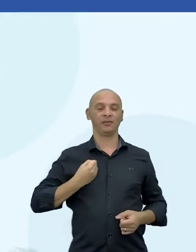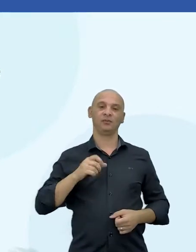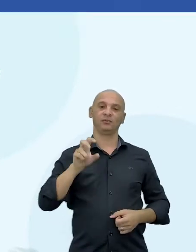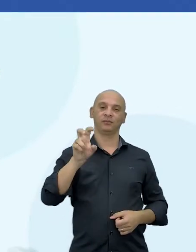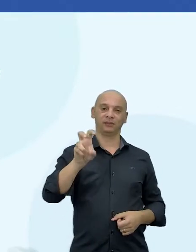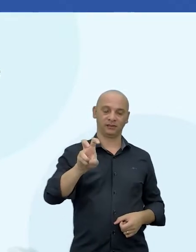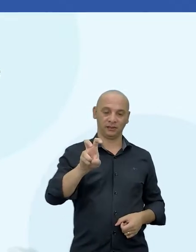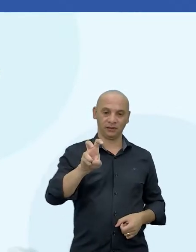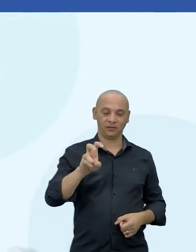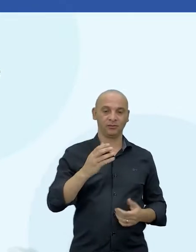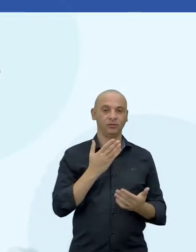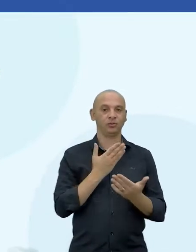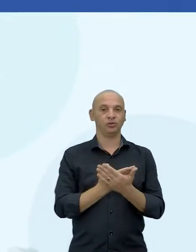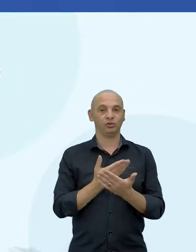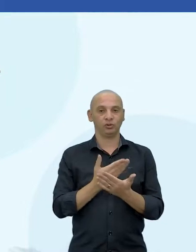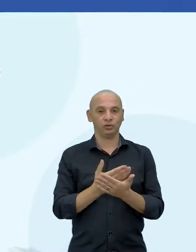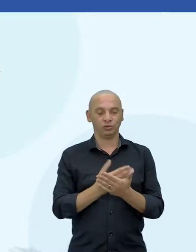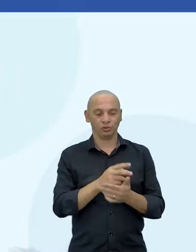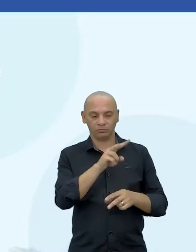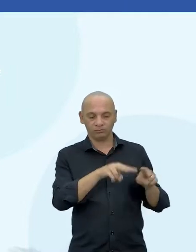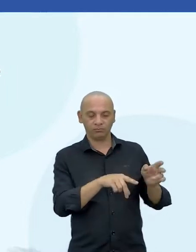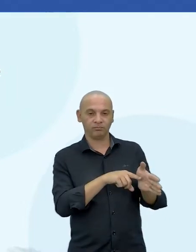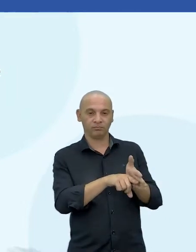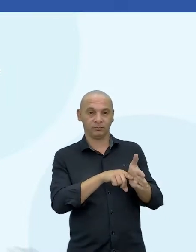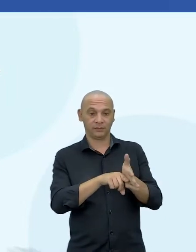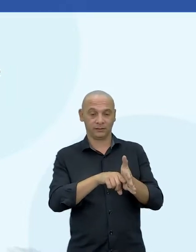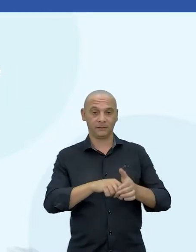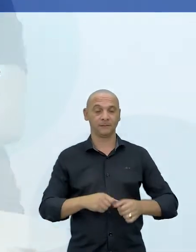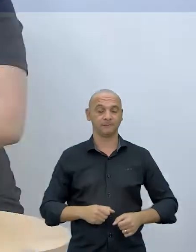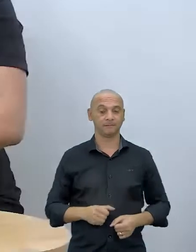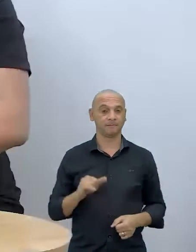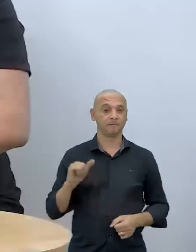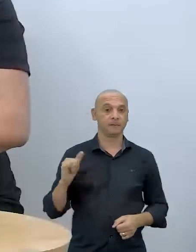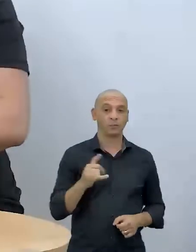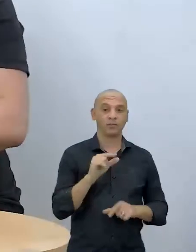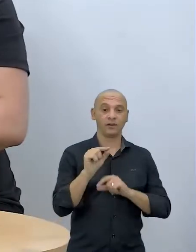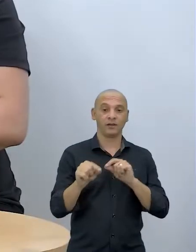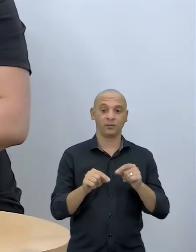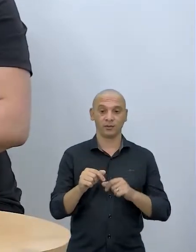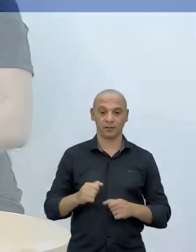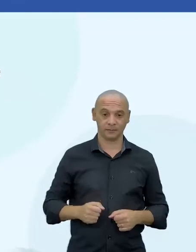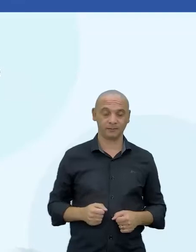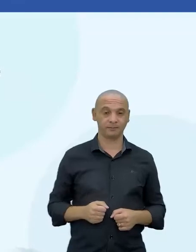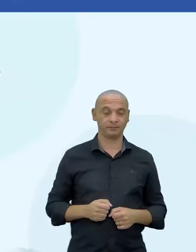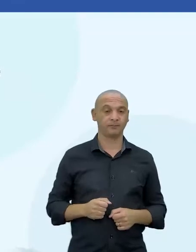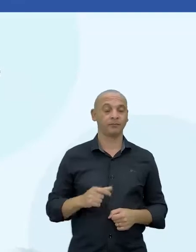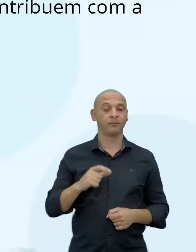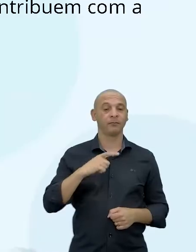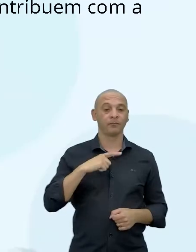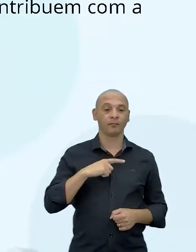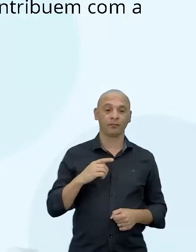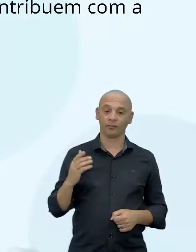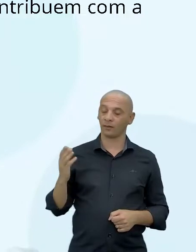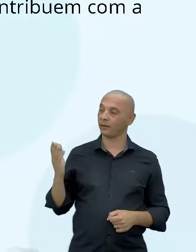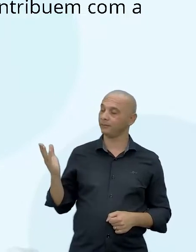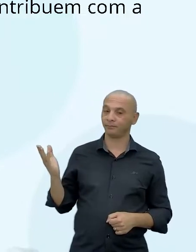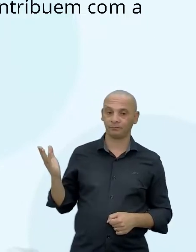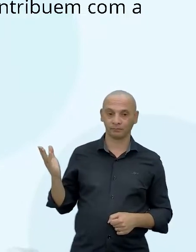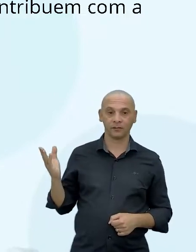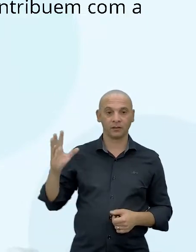está aí, né, na nossa última semana, então estamos aí na atividade 5 e, no caso, no estudo de